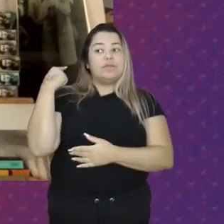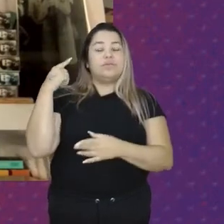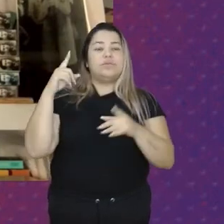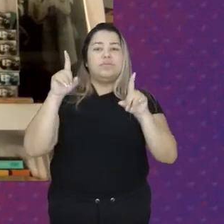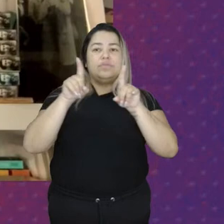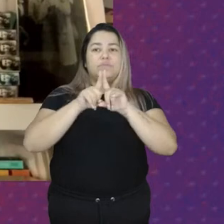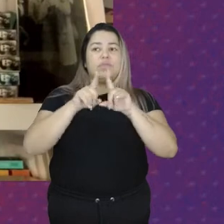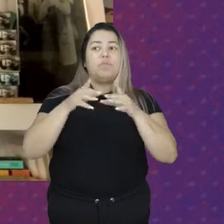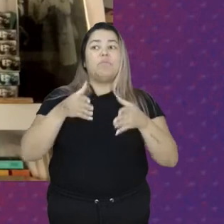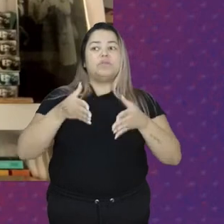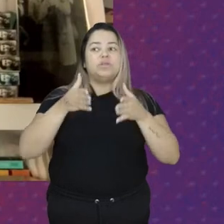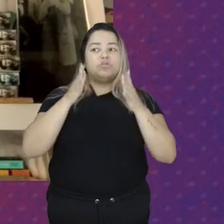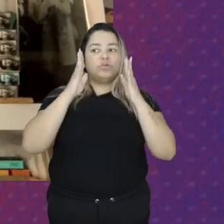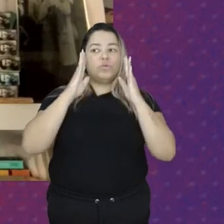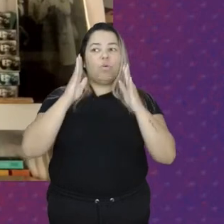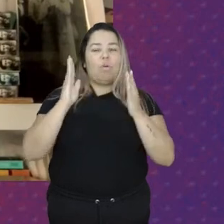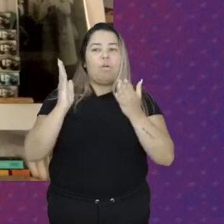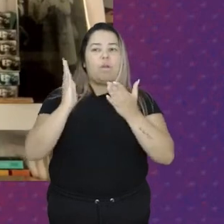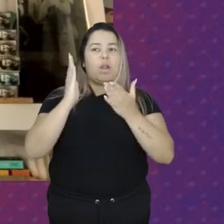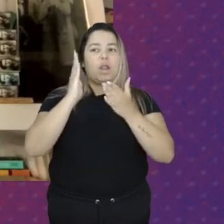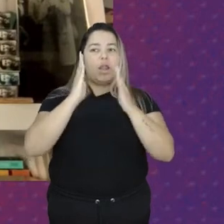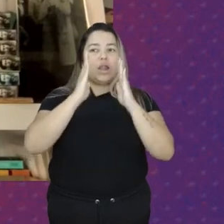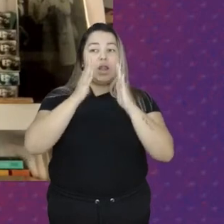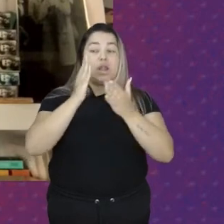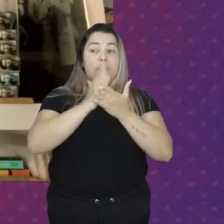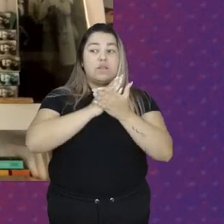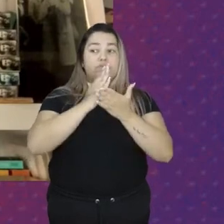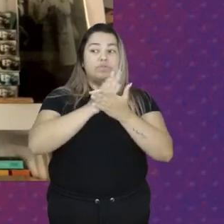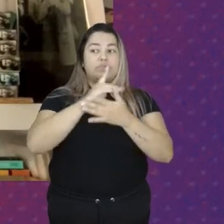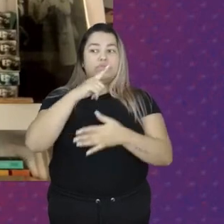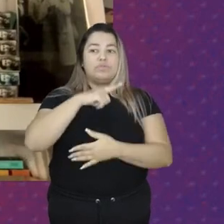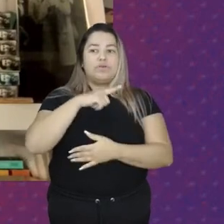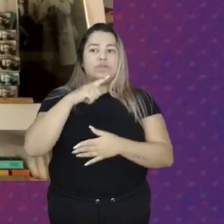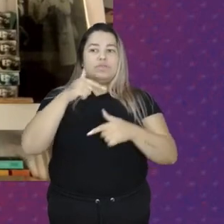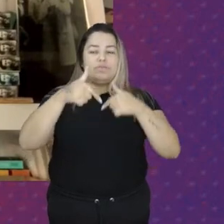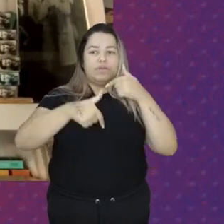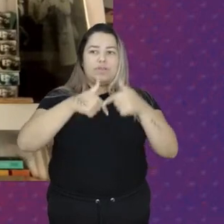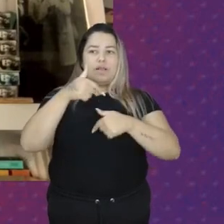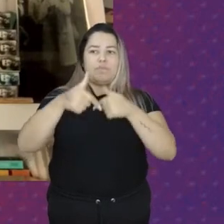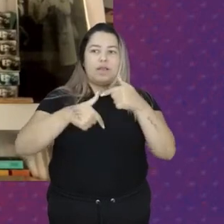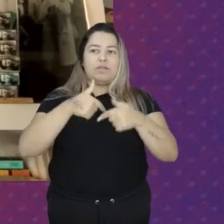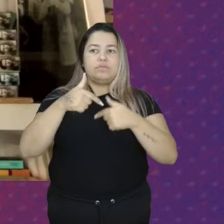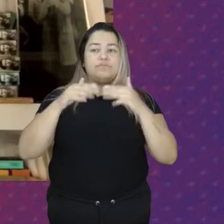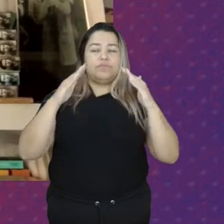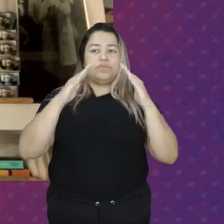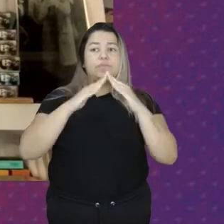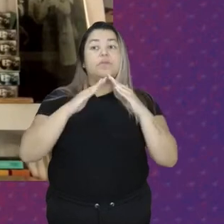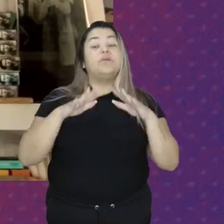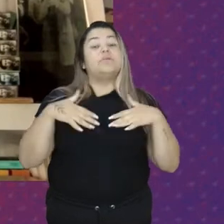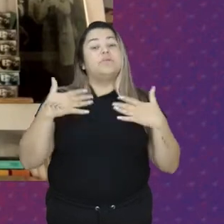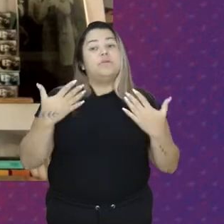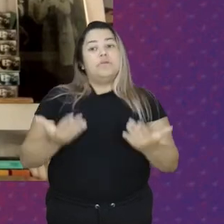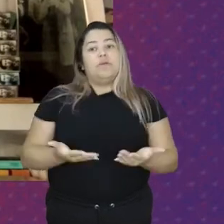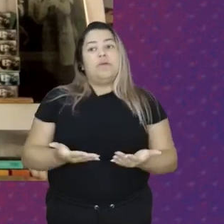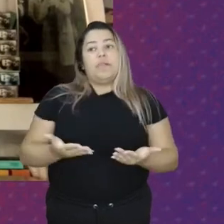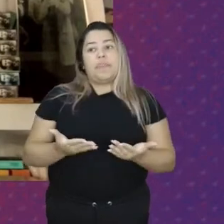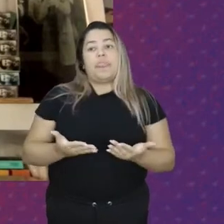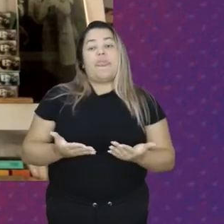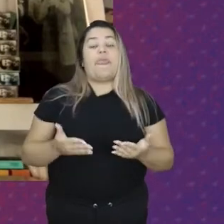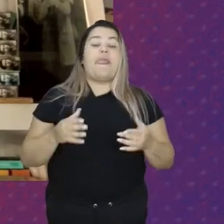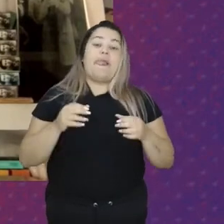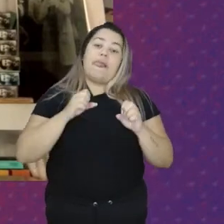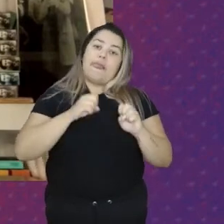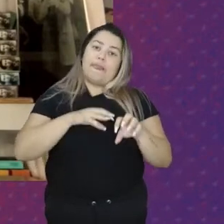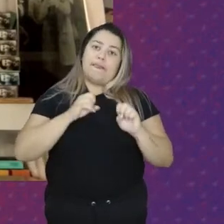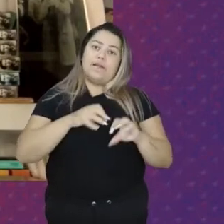uma estante de livros. É o lugar onde eu trabalho aqui na minha casa. Bem, a nossa aula de